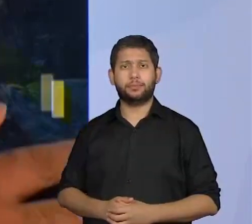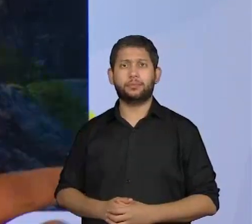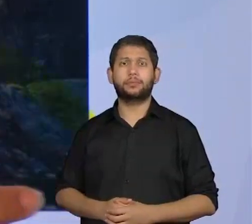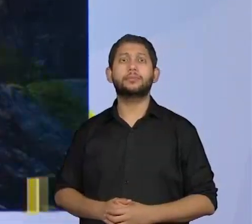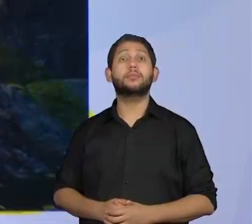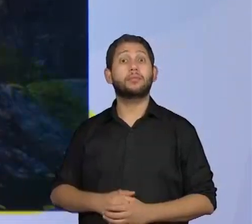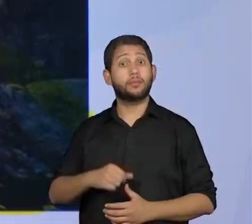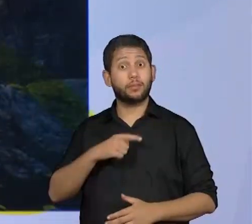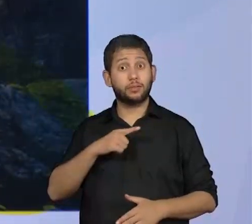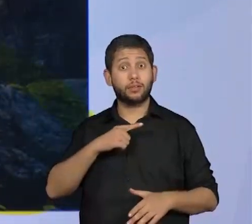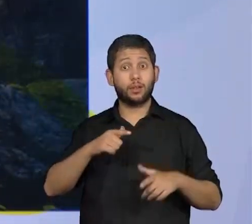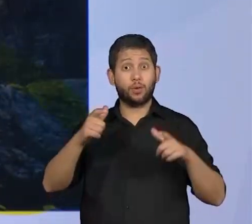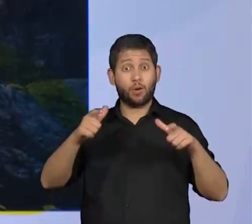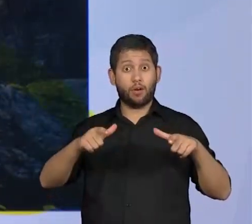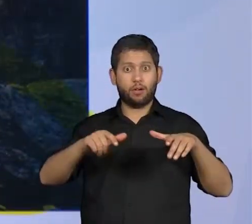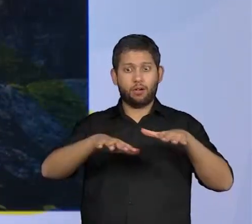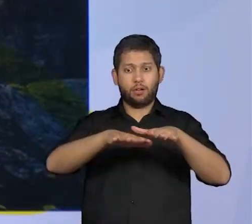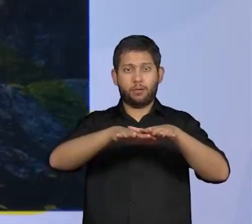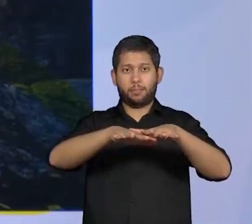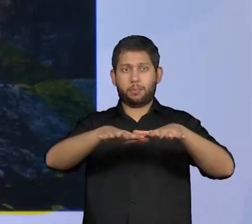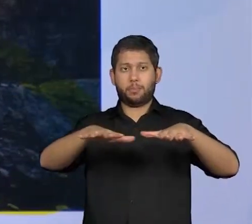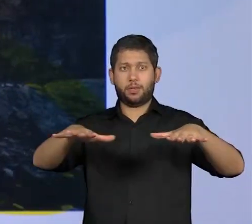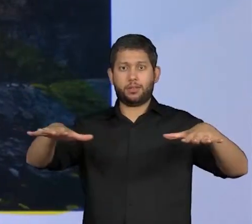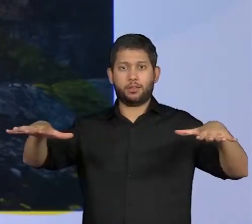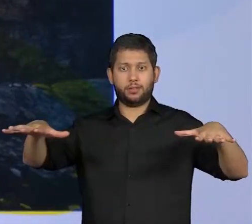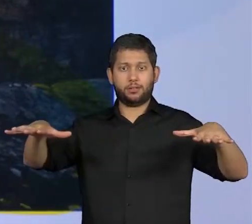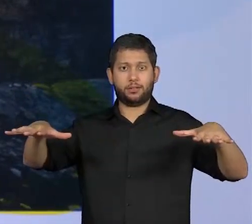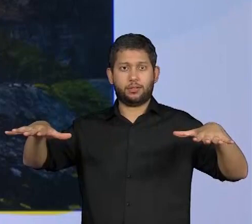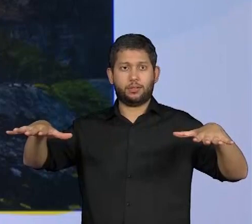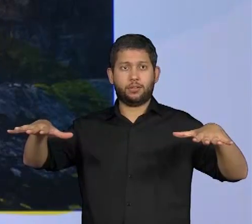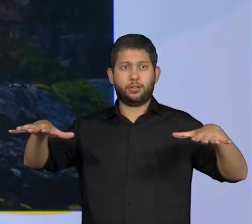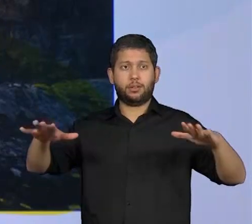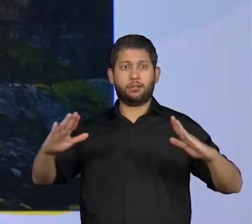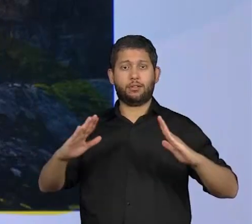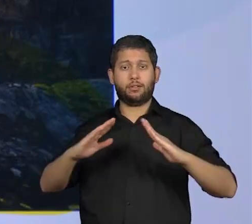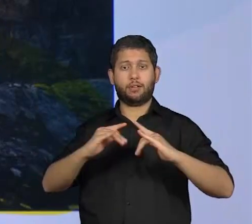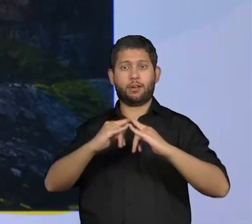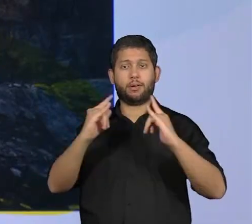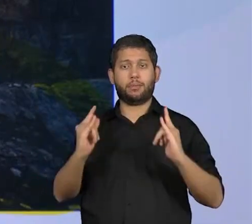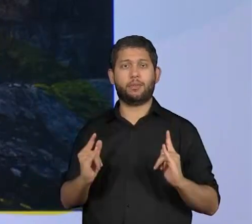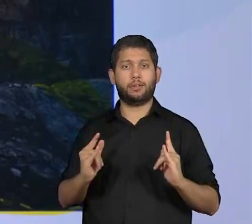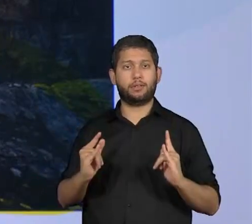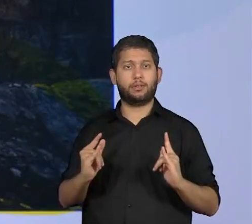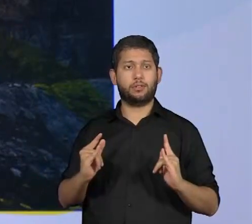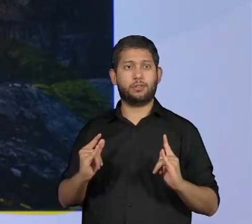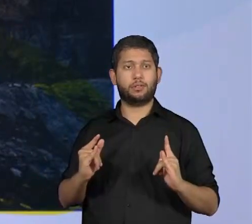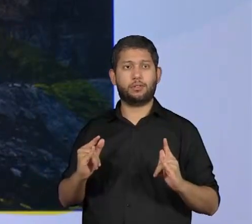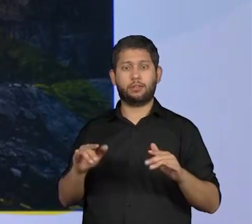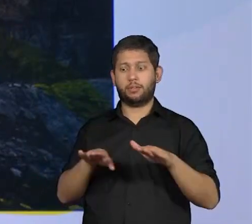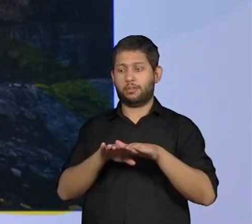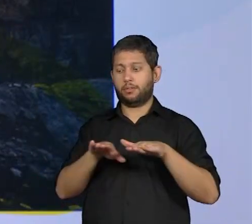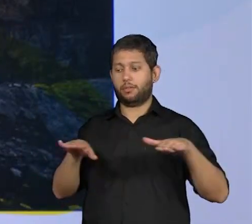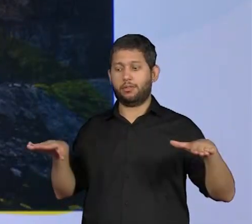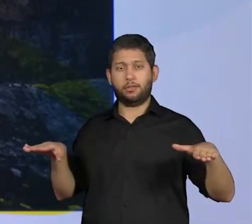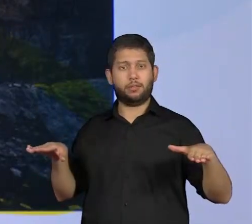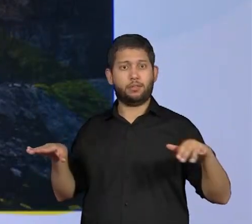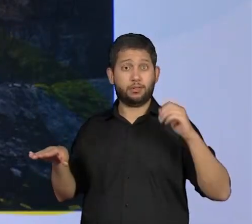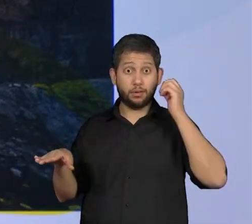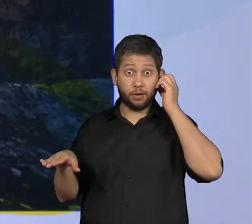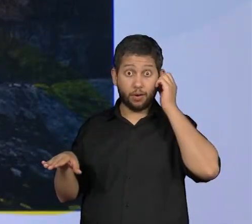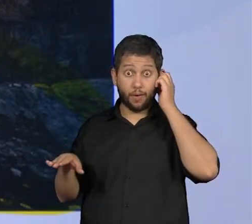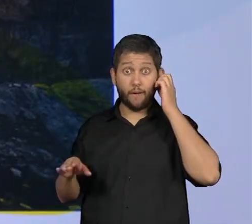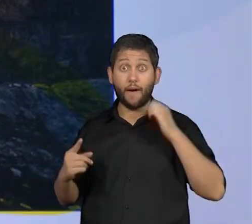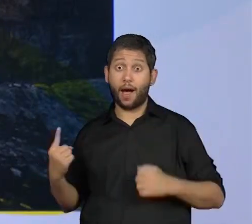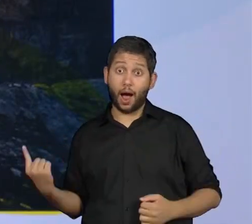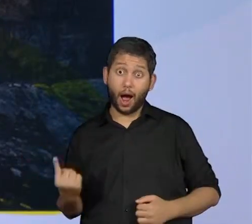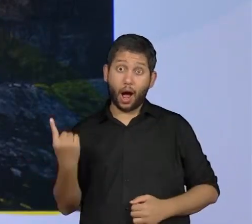planície, é tão plano que tem até uma cabana aí. Então quer dizer, ela é elevada,